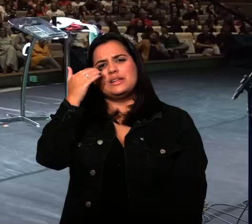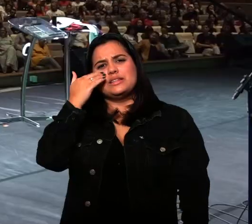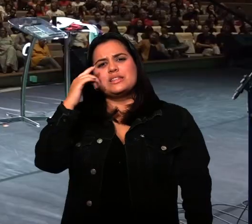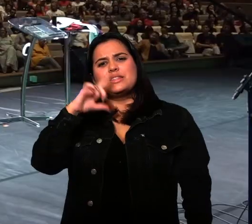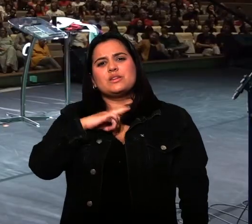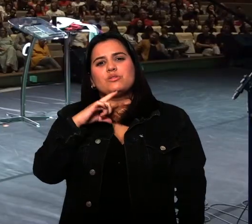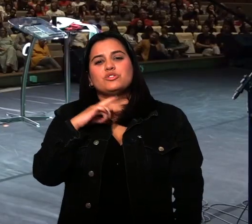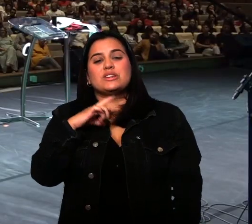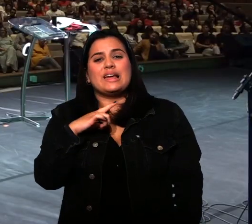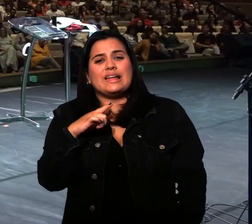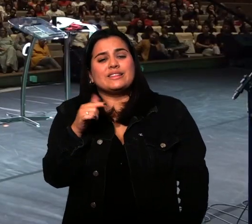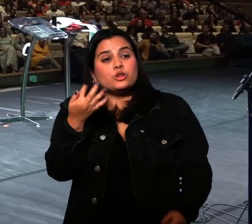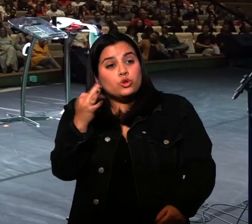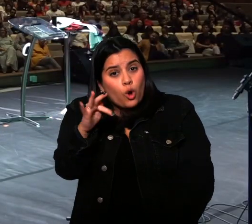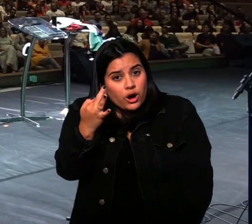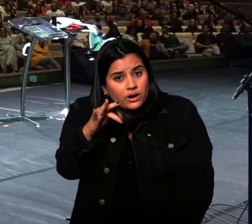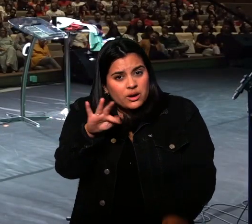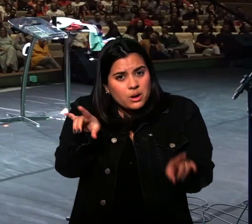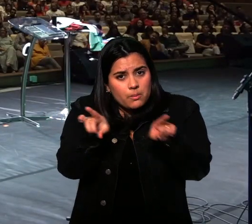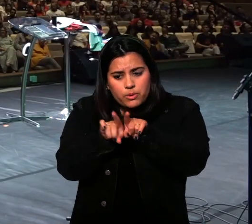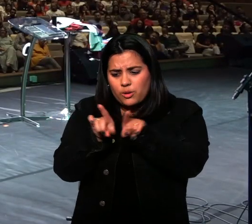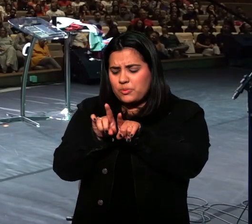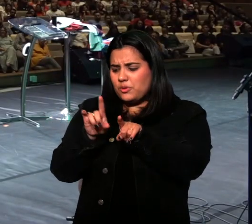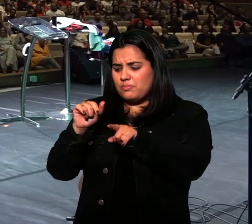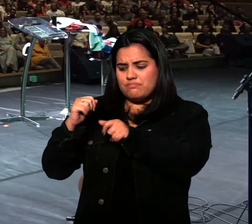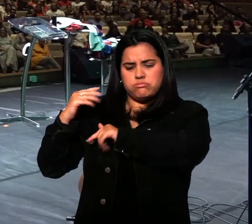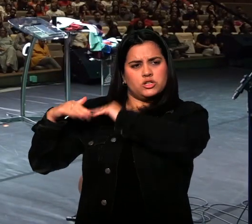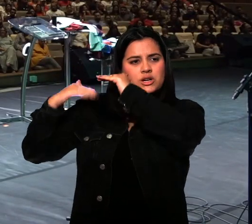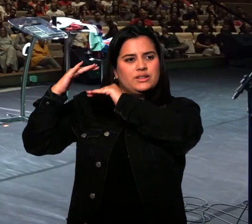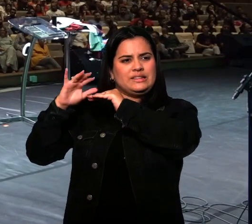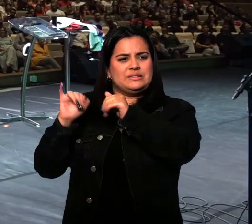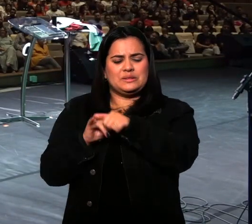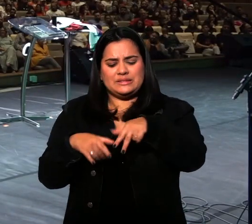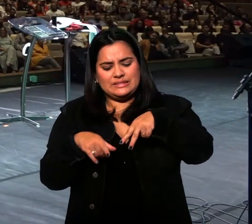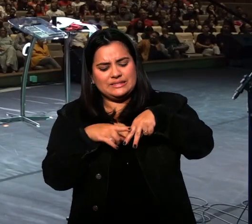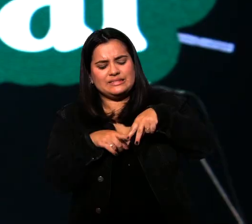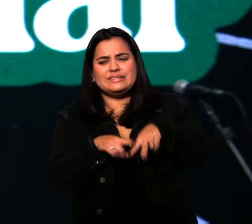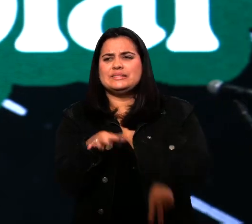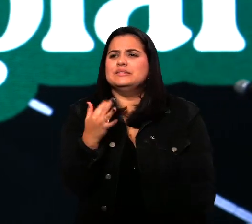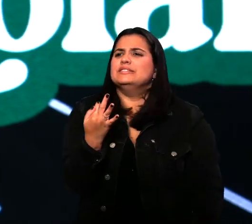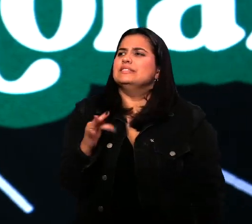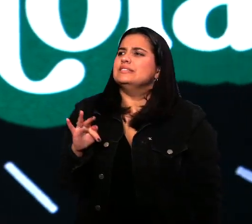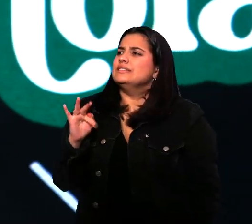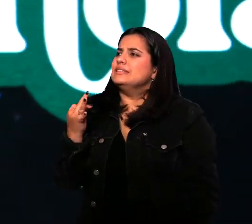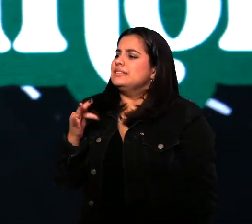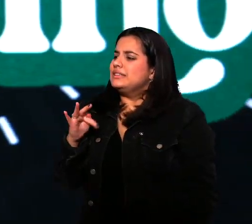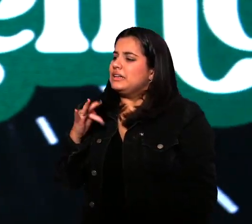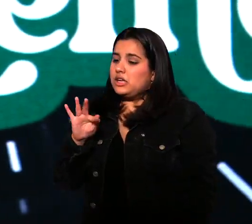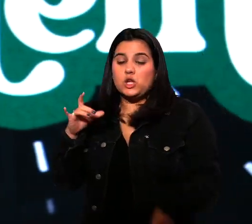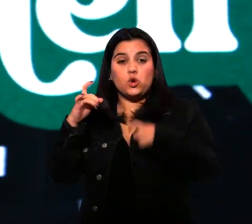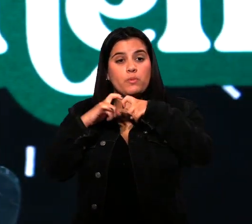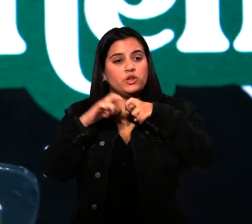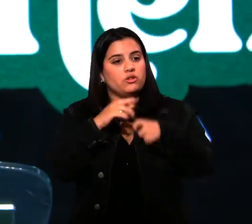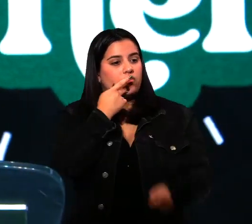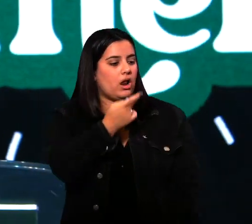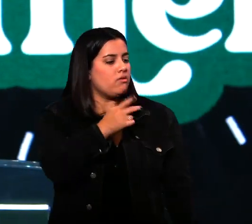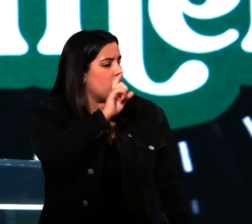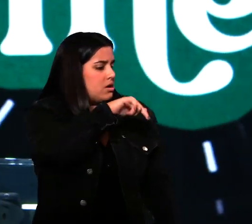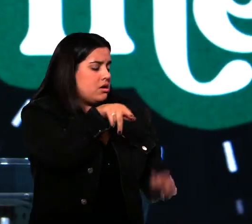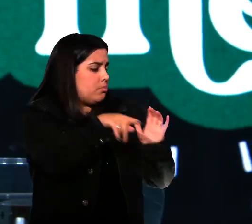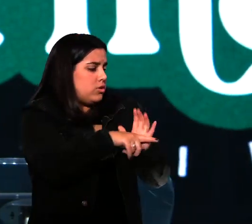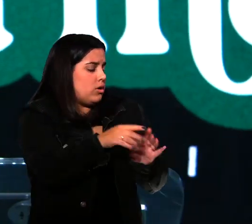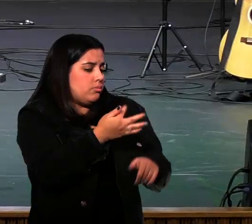de crescimento. Minha canela doía de um jeito absurdo de noite. E a gente falava, procurava os médicos, é dor de crescimento. E